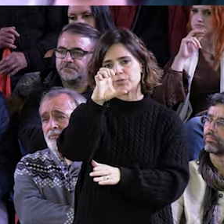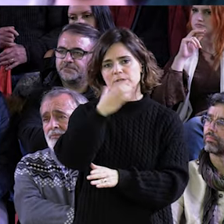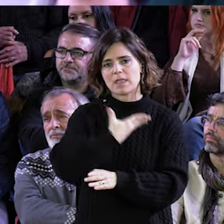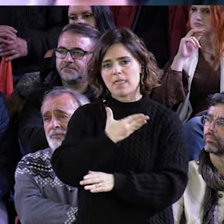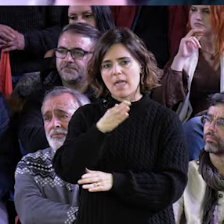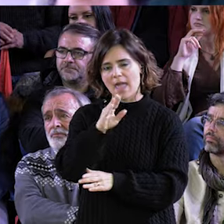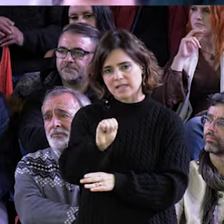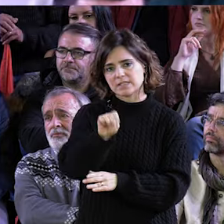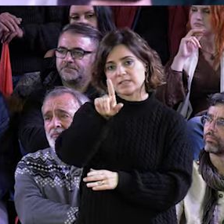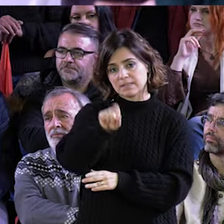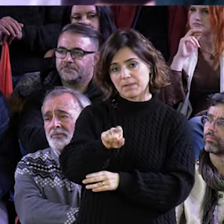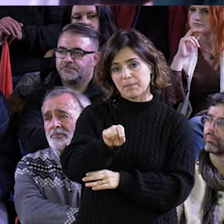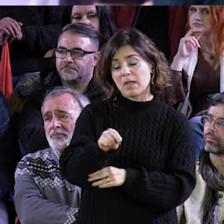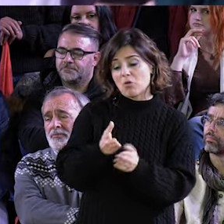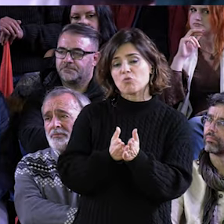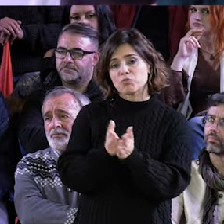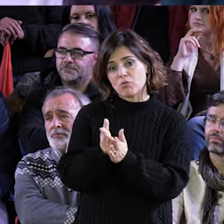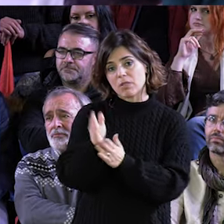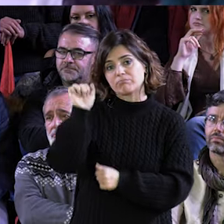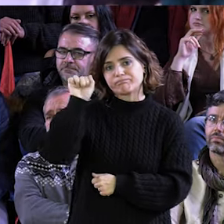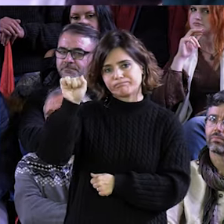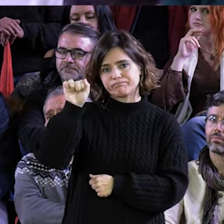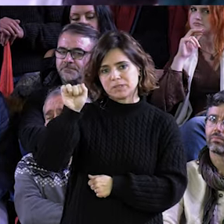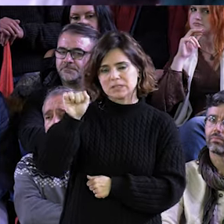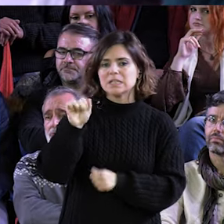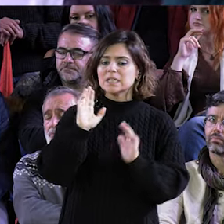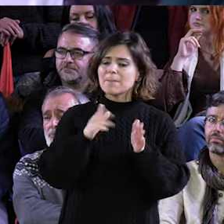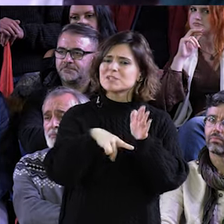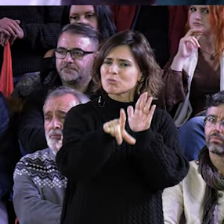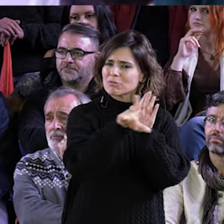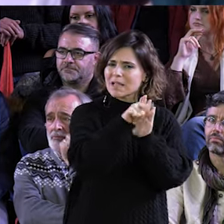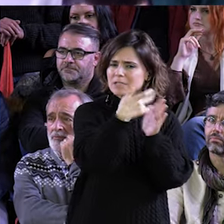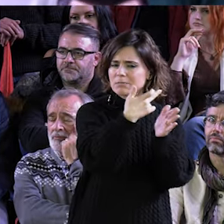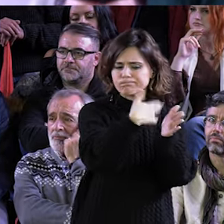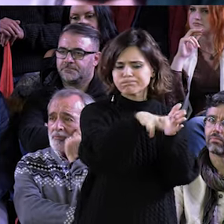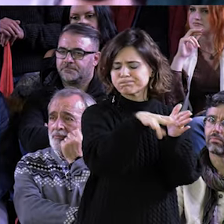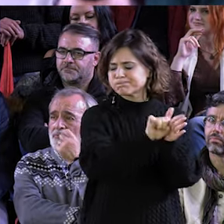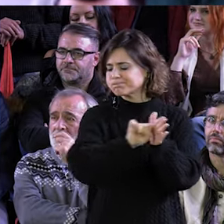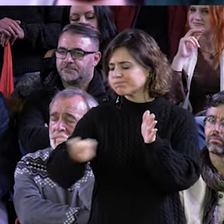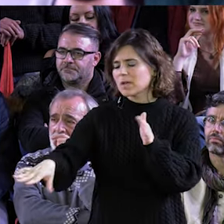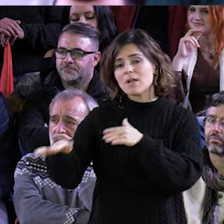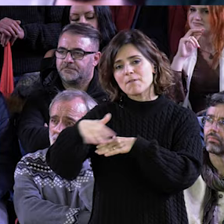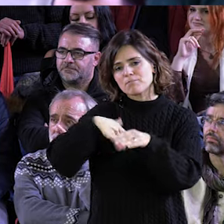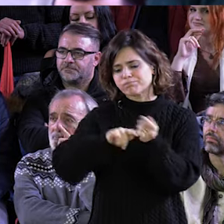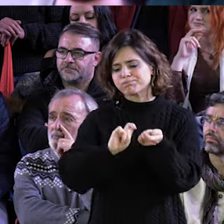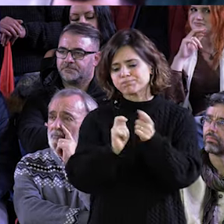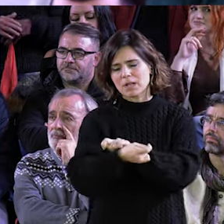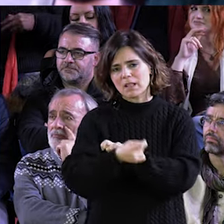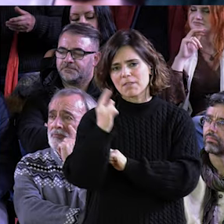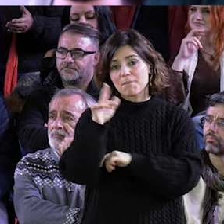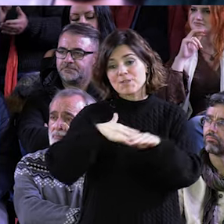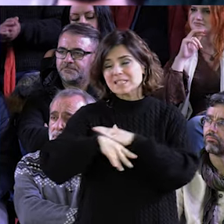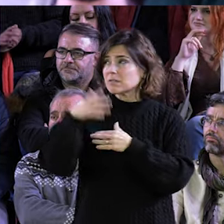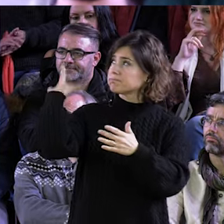pelo PS. Temos de revogar esta lei, fazendo também aqui o que nunca foi feito. Nunca foi feito e que já devia estar feito há muito